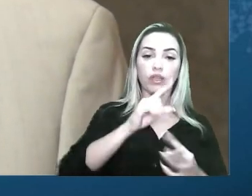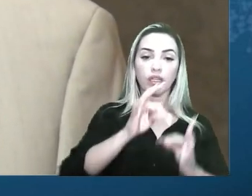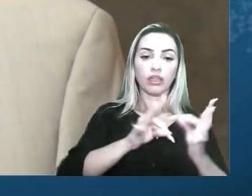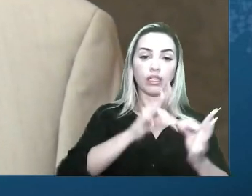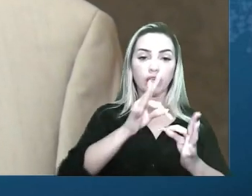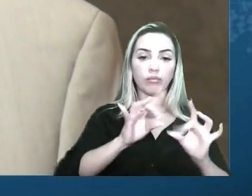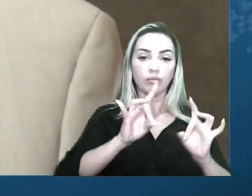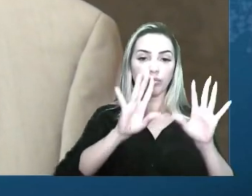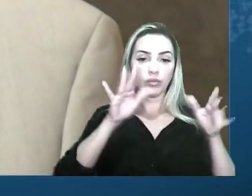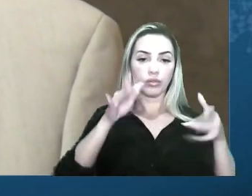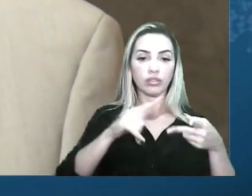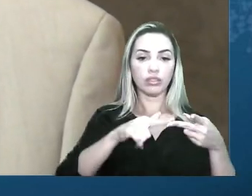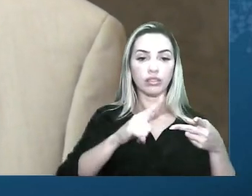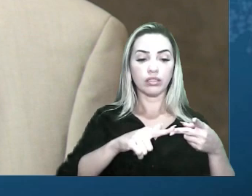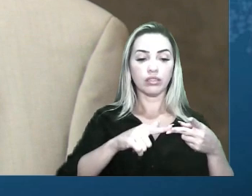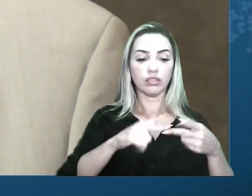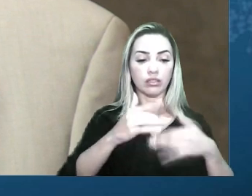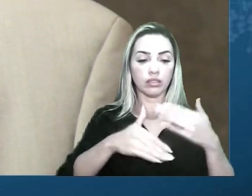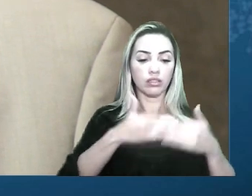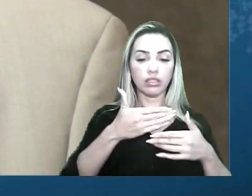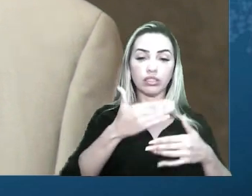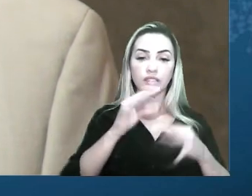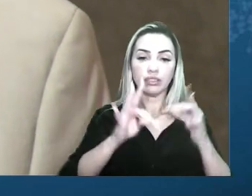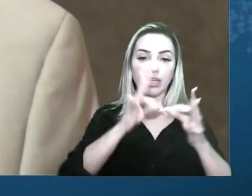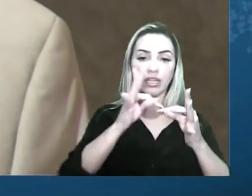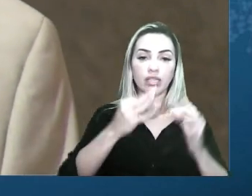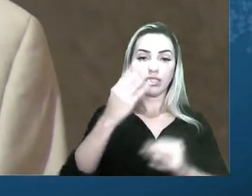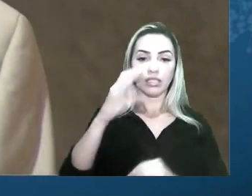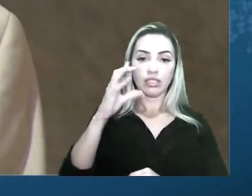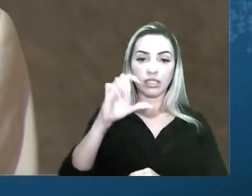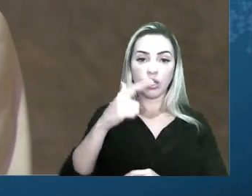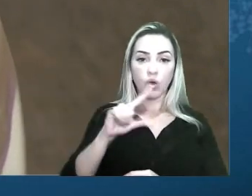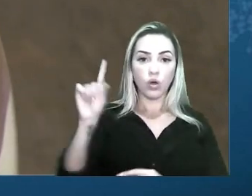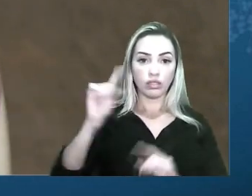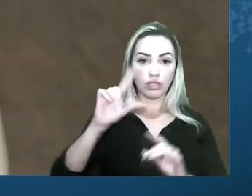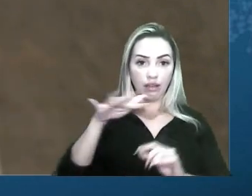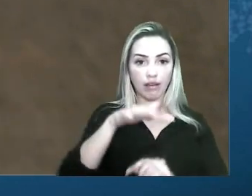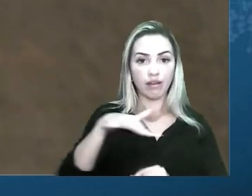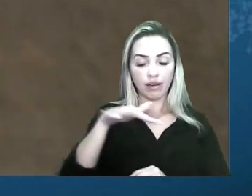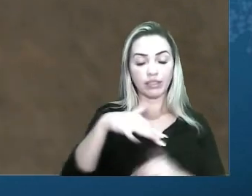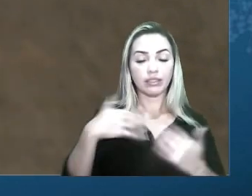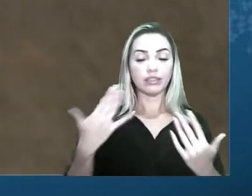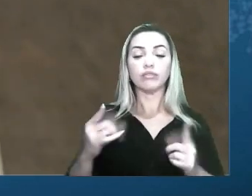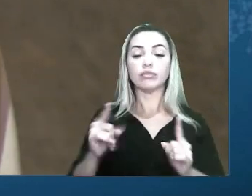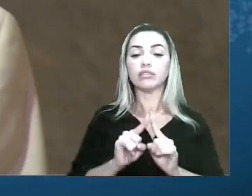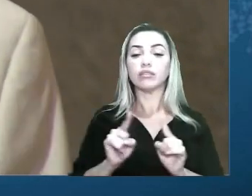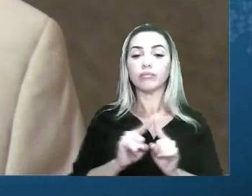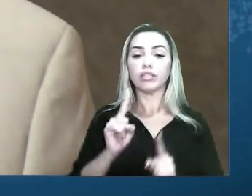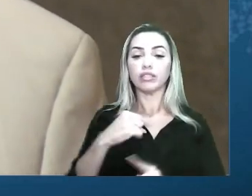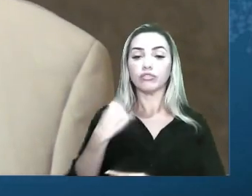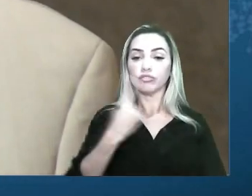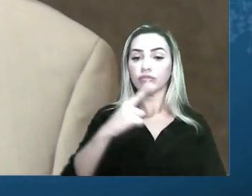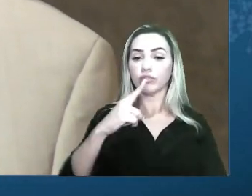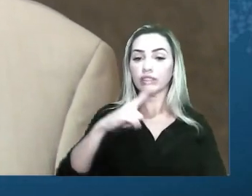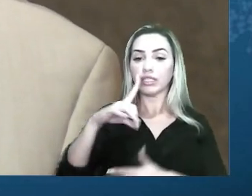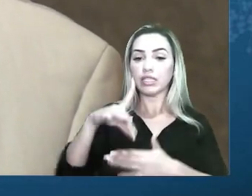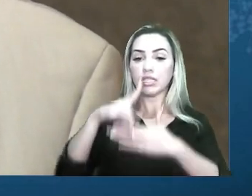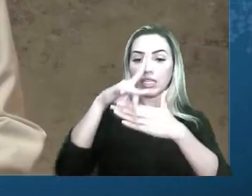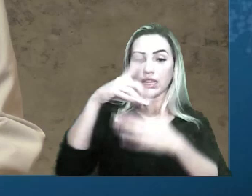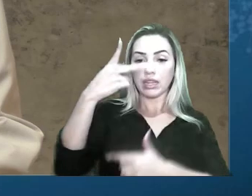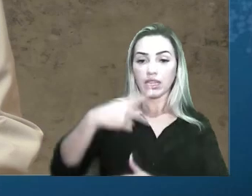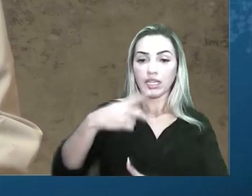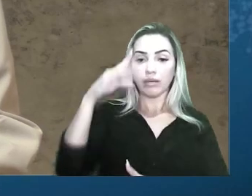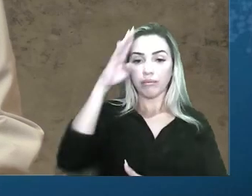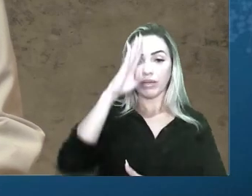especialista desenvolveu essencialmente terapia genética ex vivo. Além disso, nós teremos um líder no